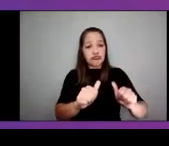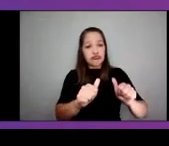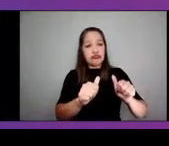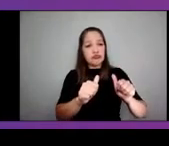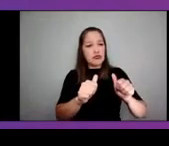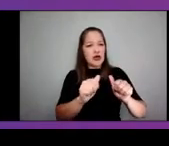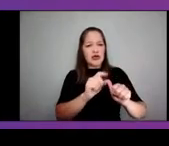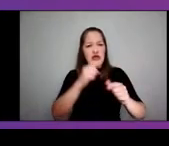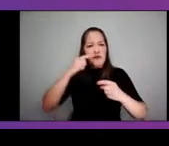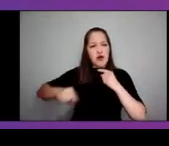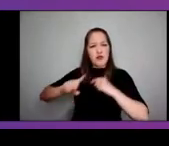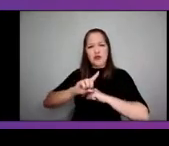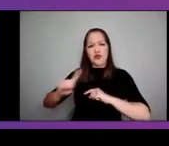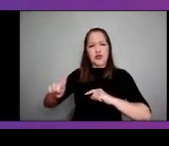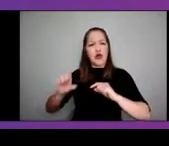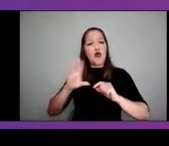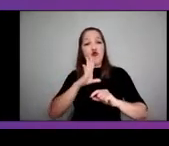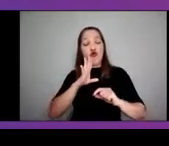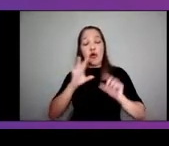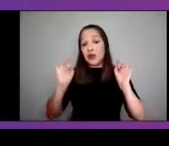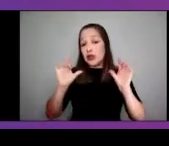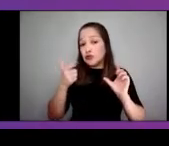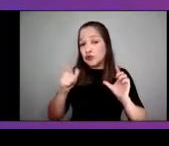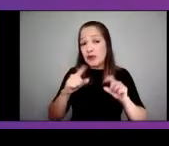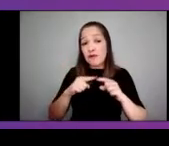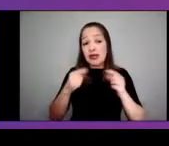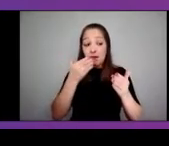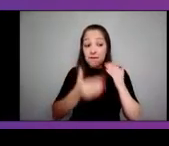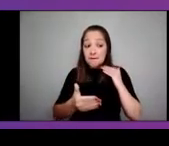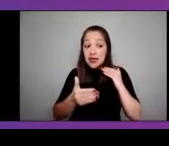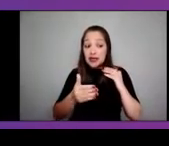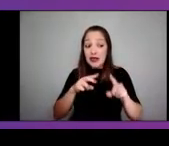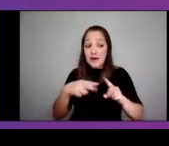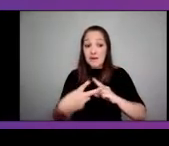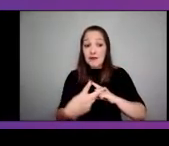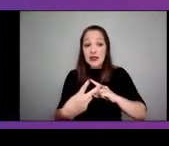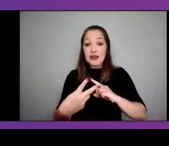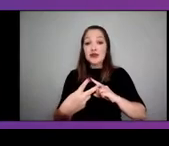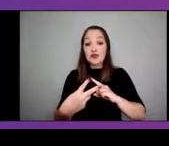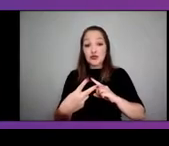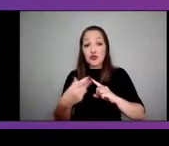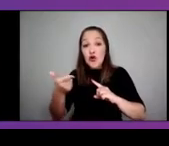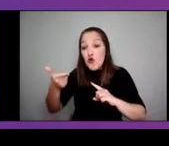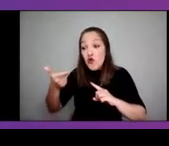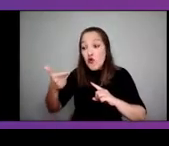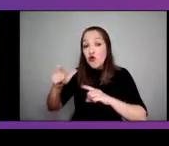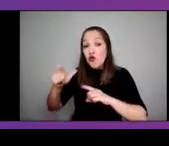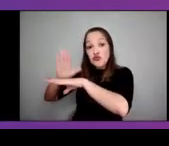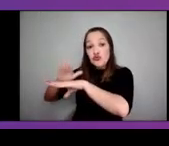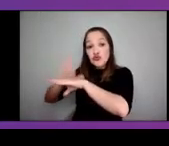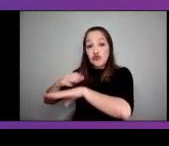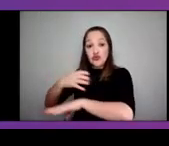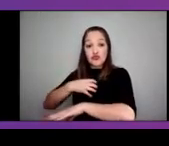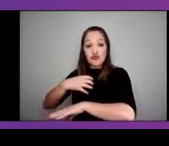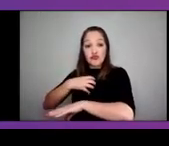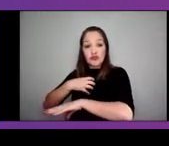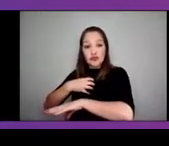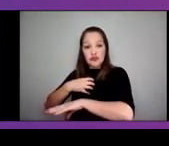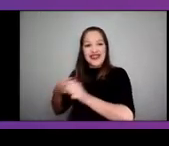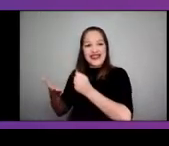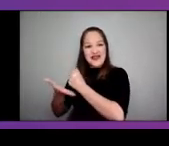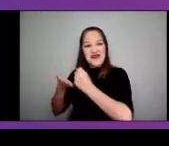sem nenhum conhecimento técnico mas também não perder a perspectiva de se ver a outra construção da base mais